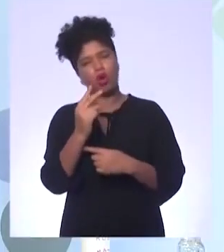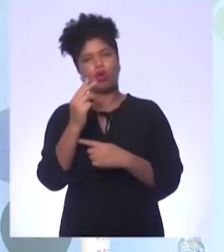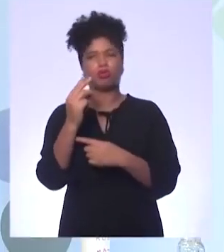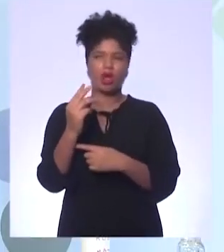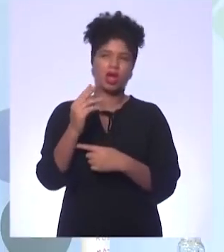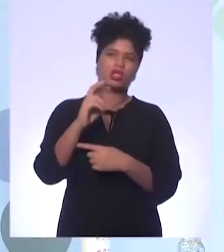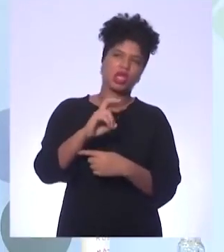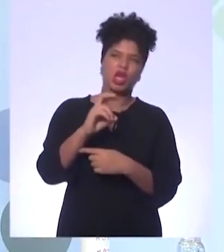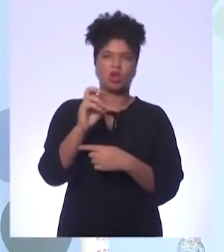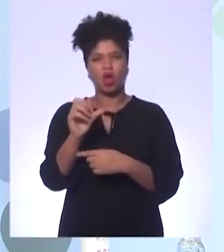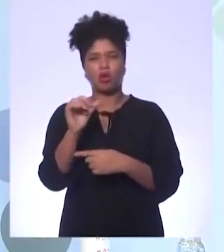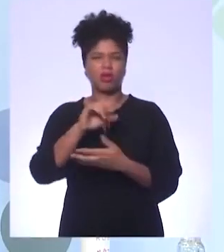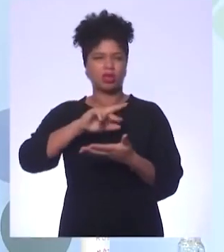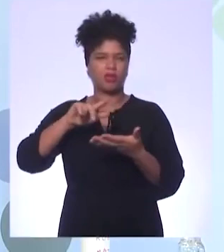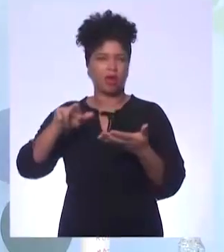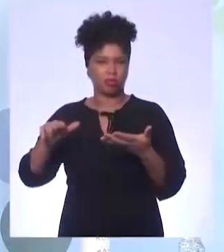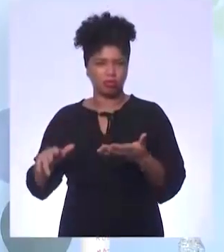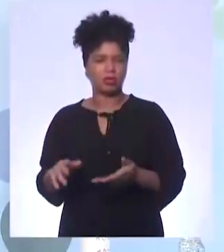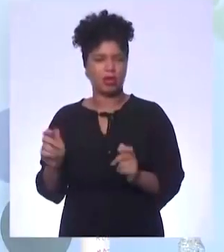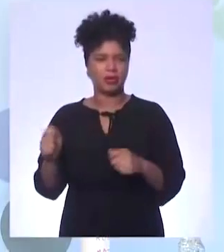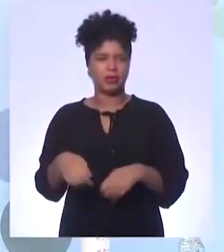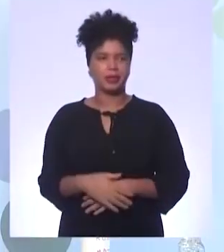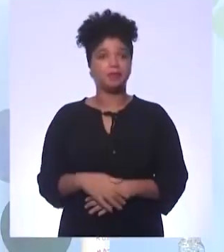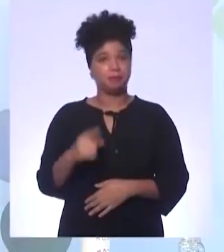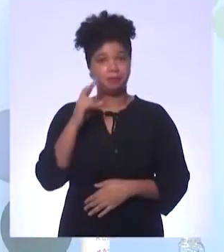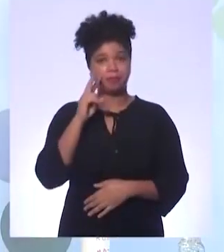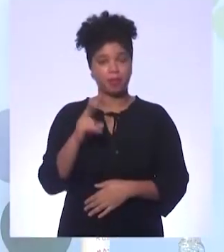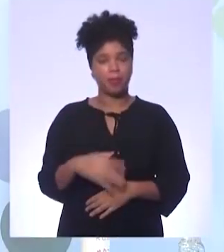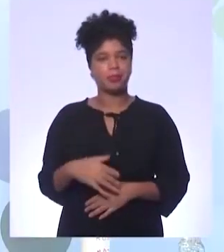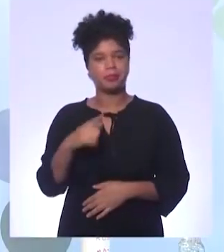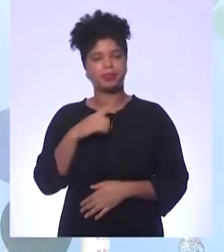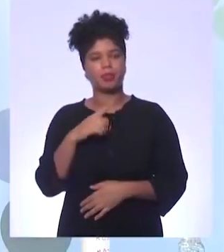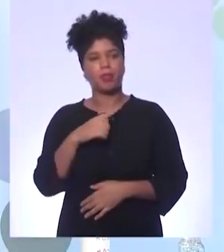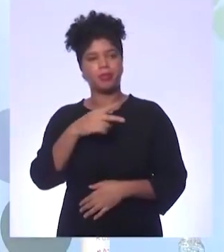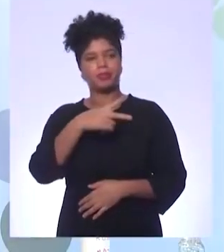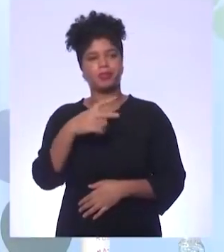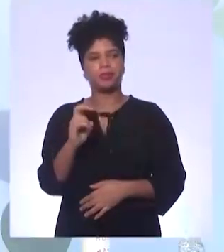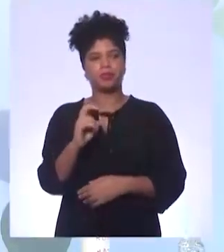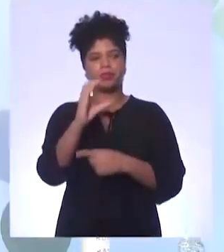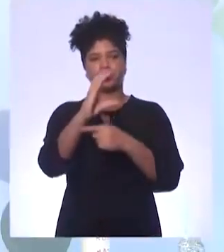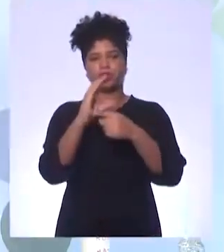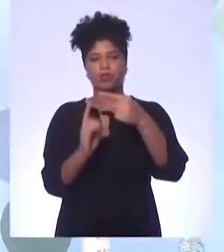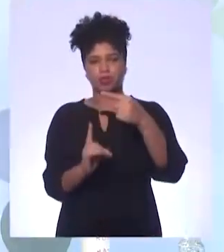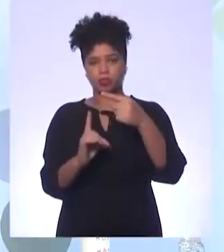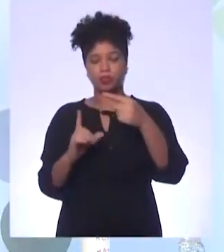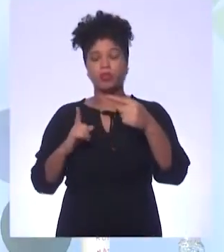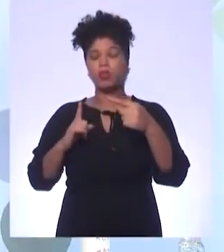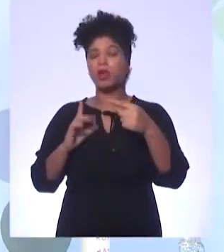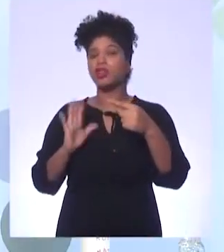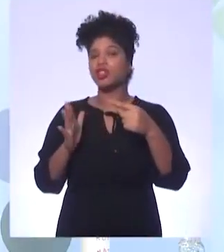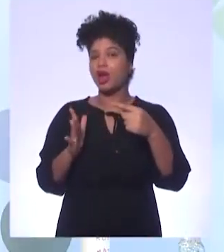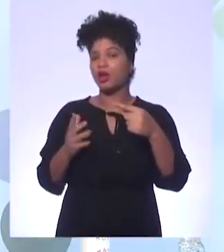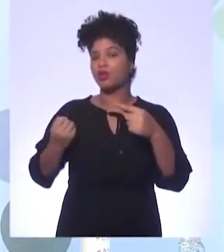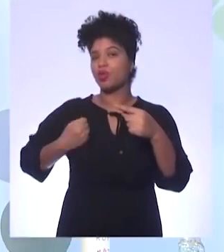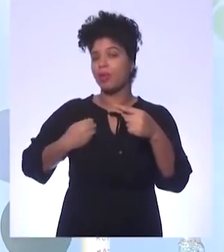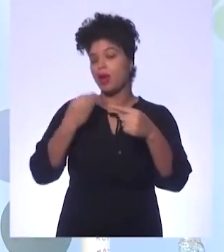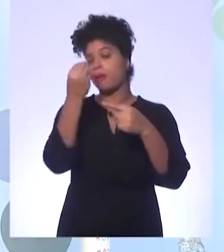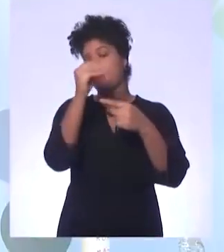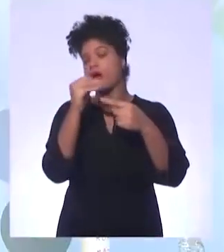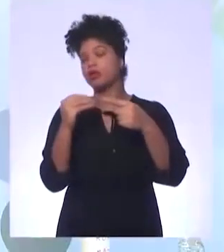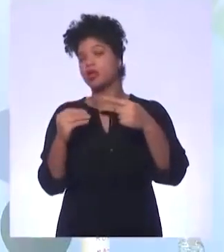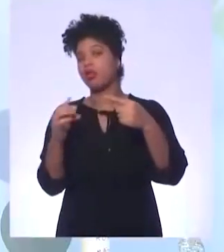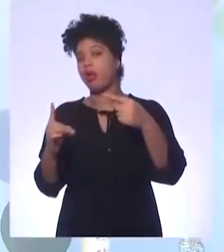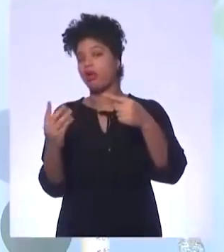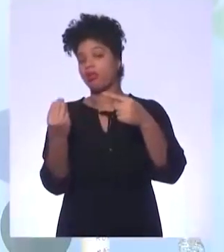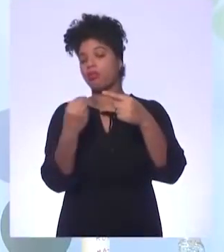ó, que o π é o comprimento dividido pelo diâmetro. Então, nesse caso, que eu dei o comprimento e eu dei o diâmetro, você descobriu o π. Agora, se eu te der alguma